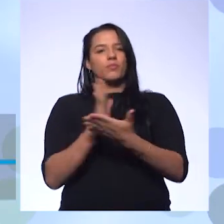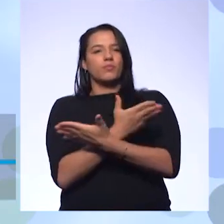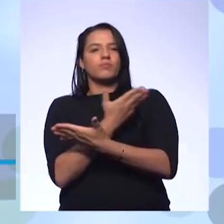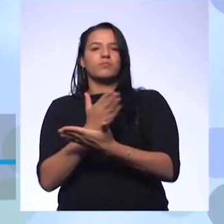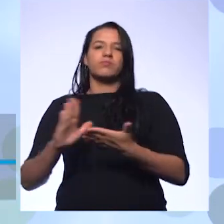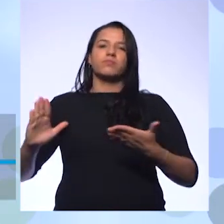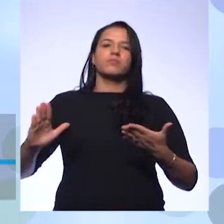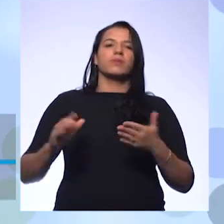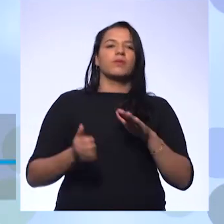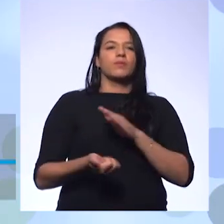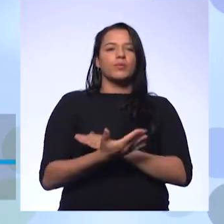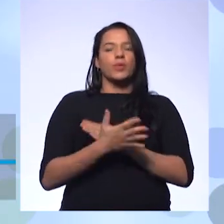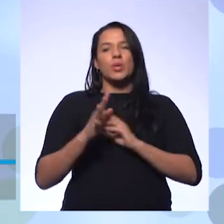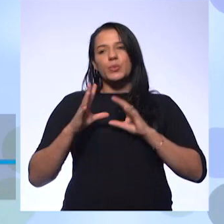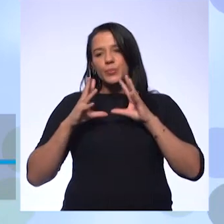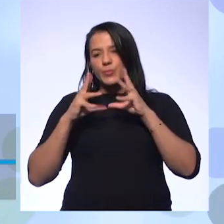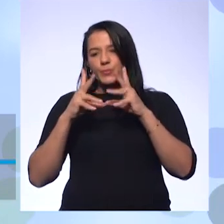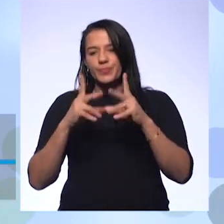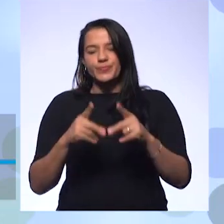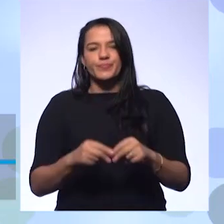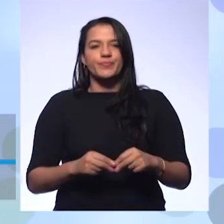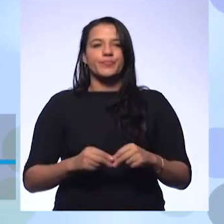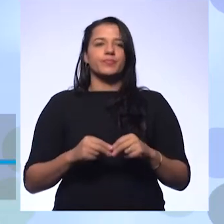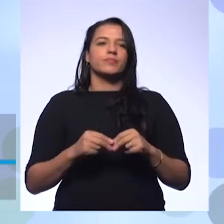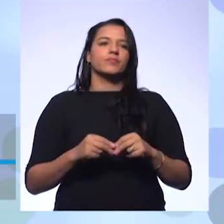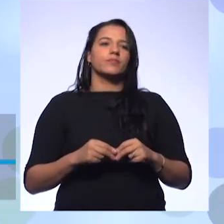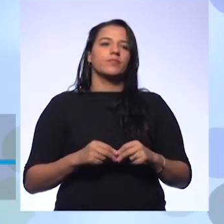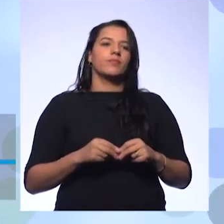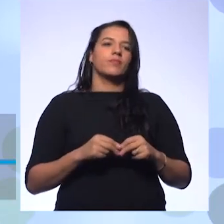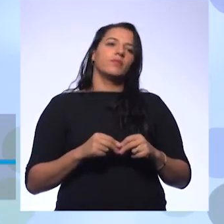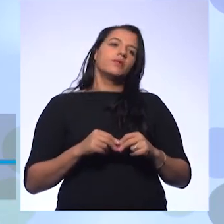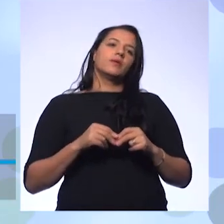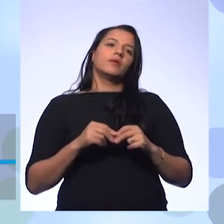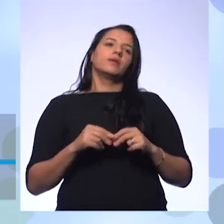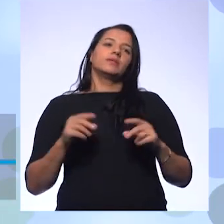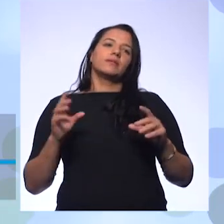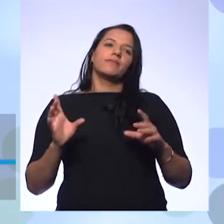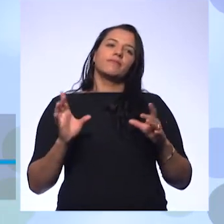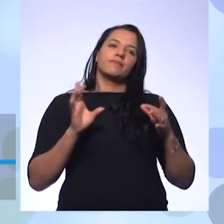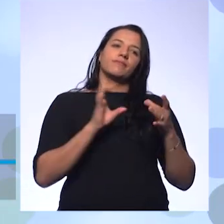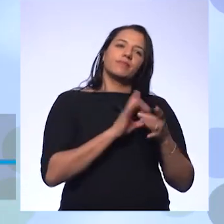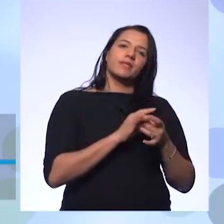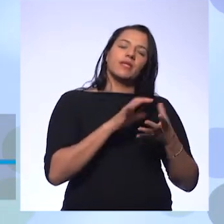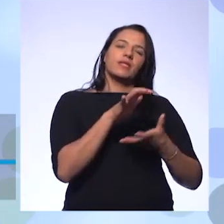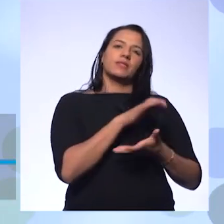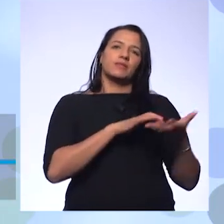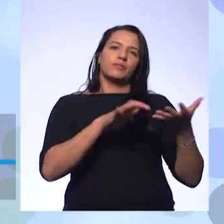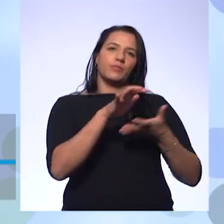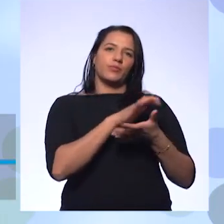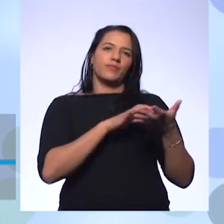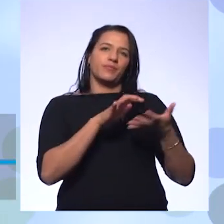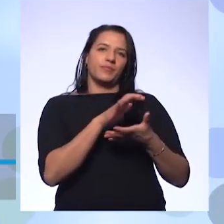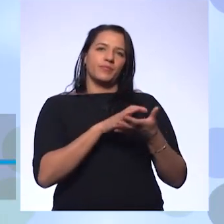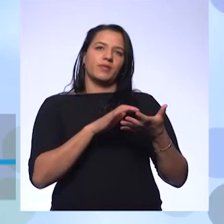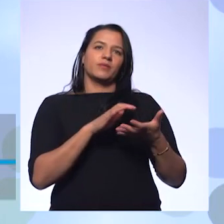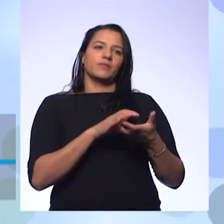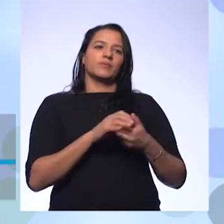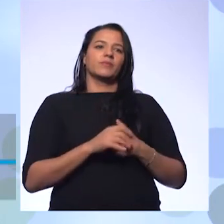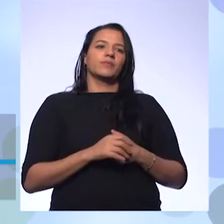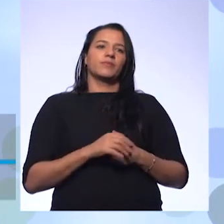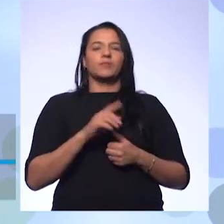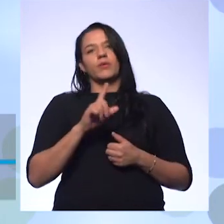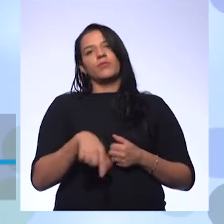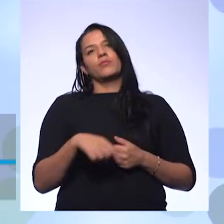eleições fraudulentas, tudo isso, talvez, como eu falei para vocês, legitime esse movimento. É por isso que é